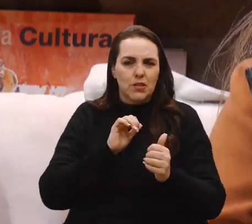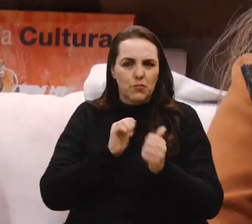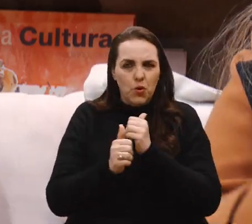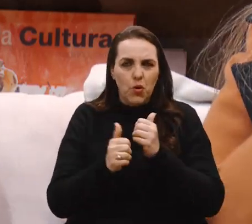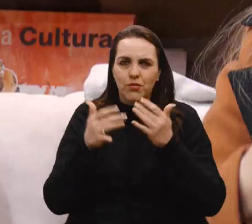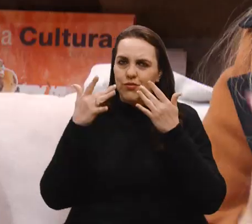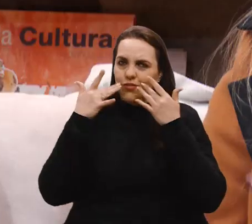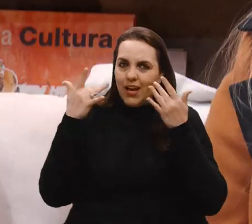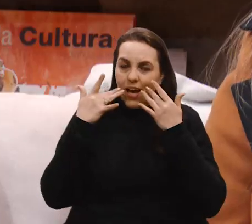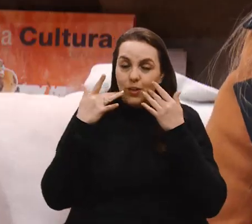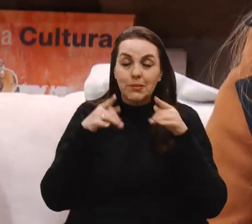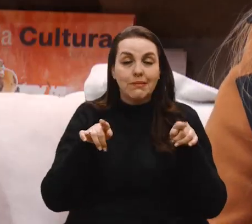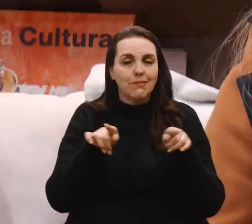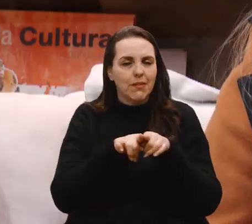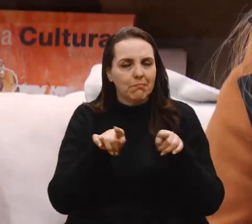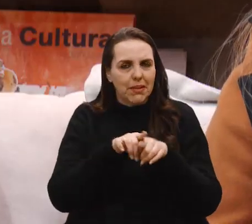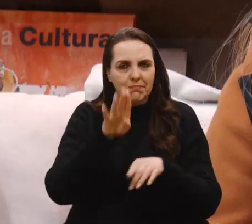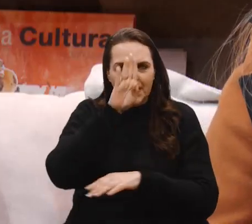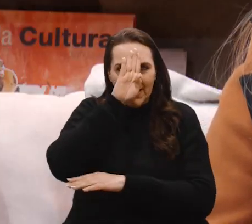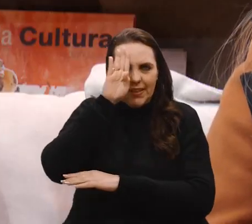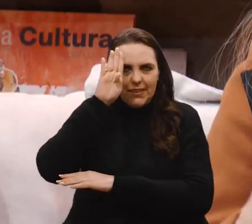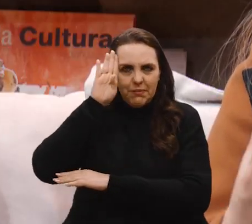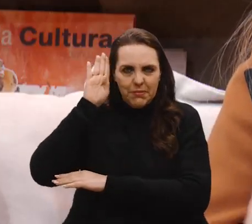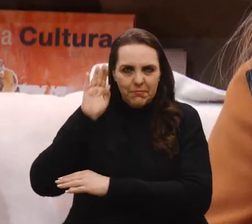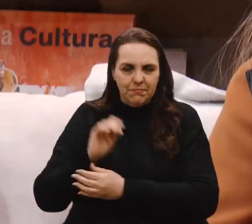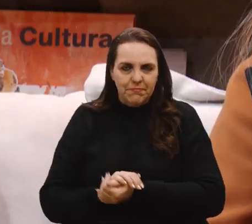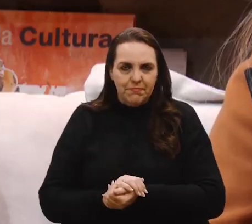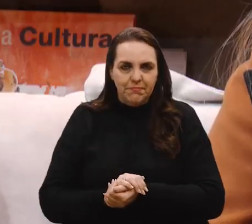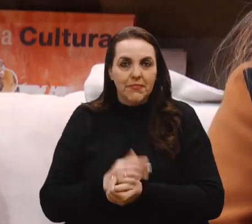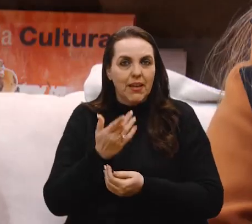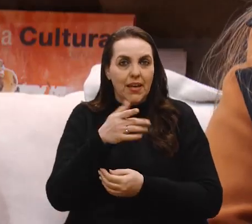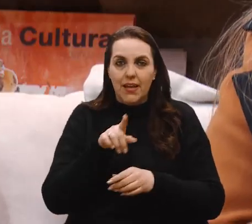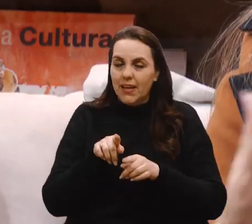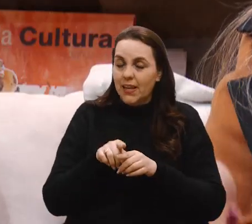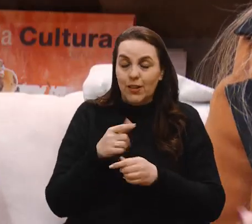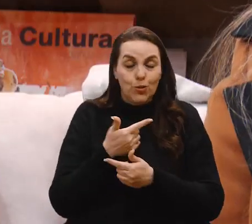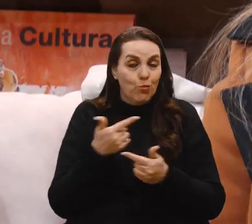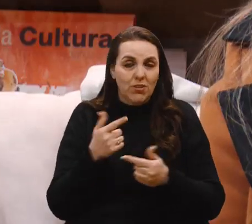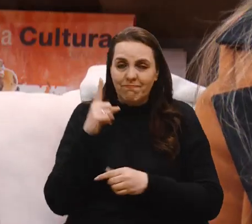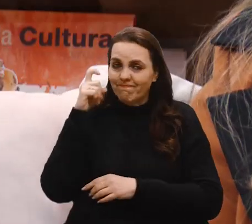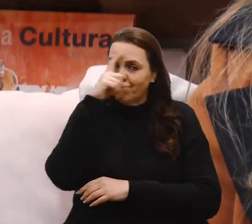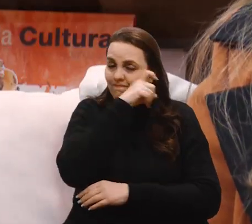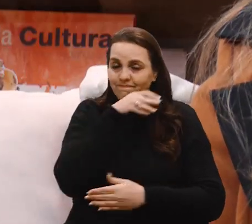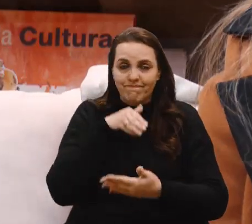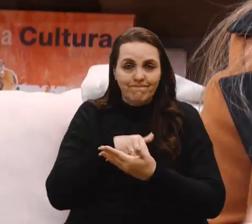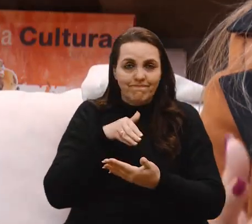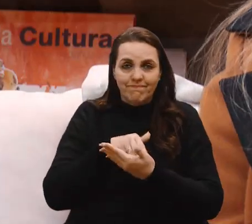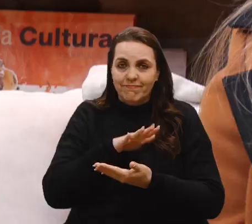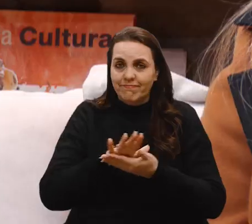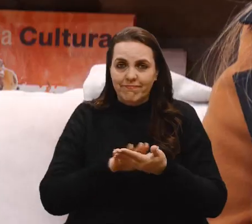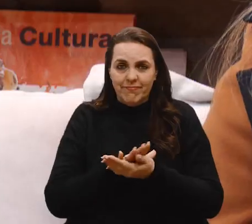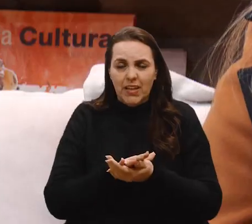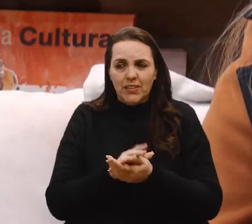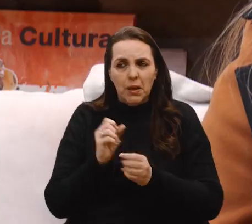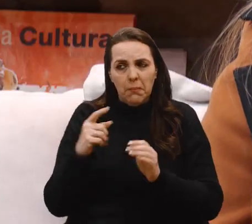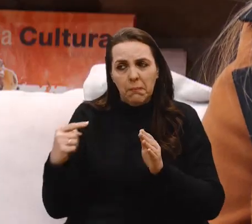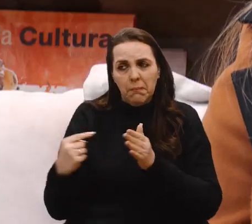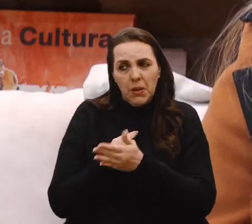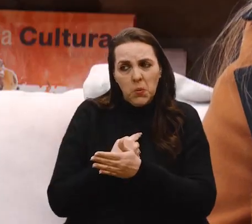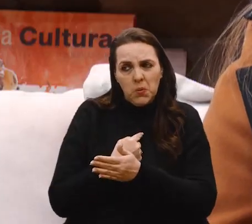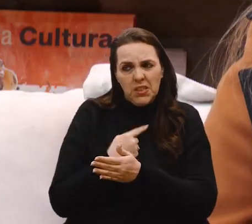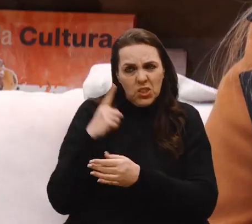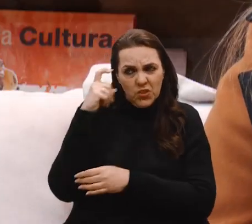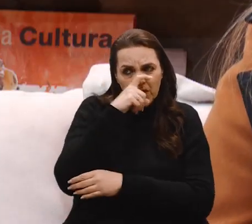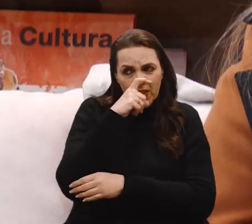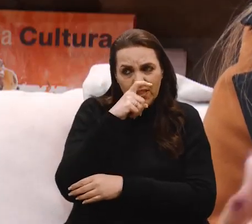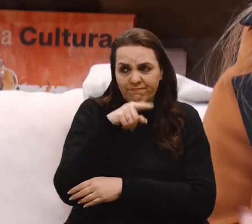do teatro e a parte acadêmica. Então, ele acaba não tendo essas dificuldades, que muitas vezes é questionado. Qual a dificuldade?